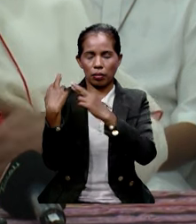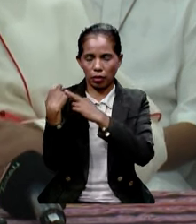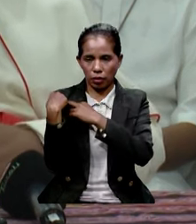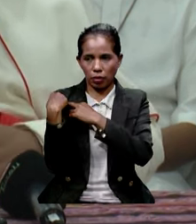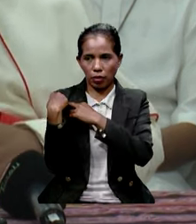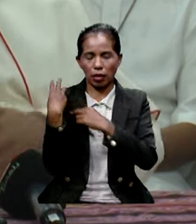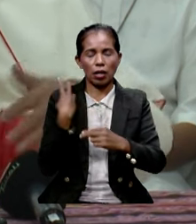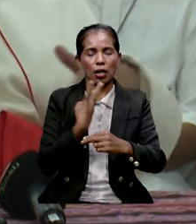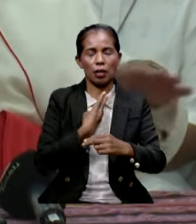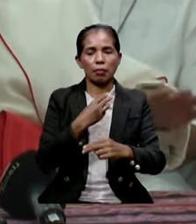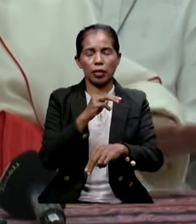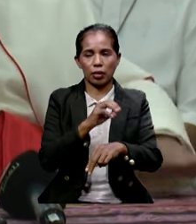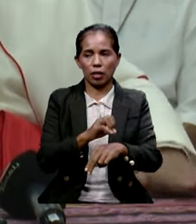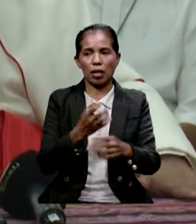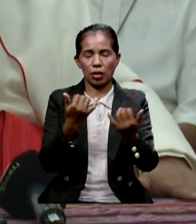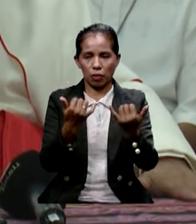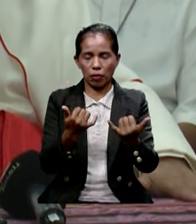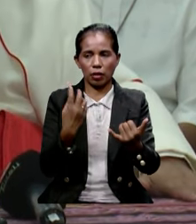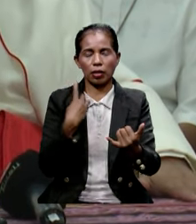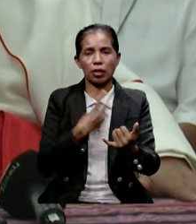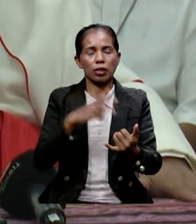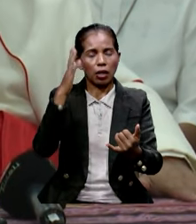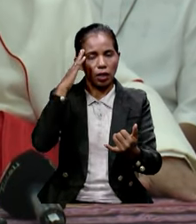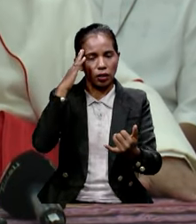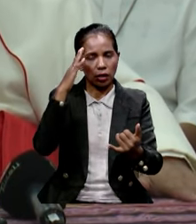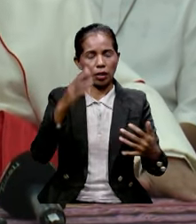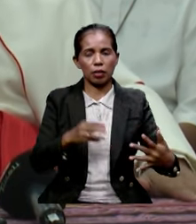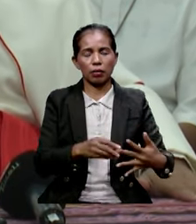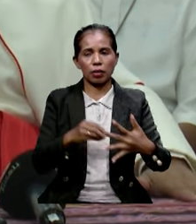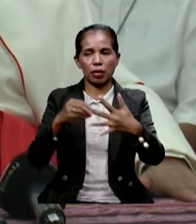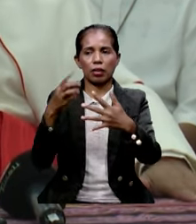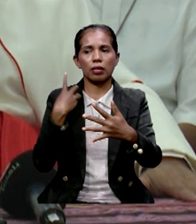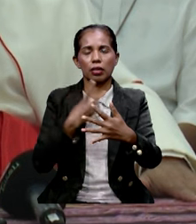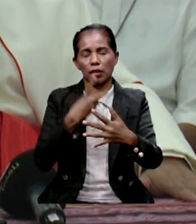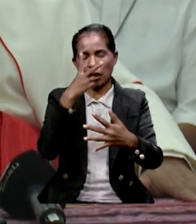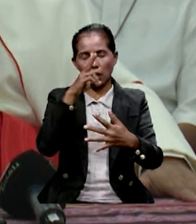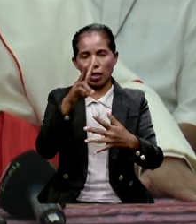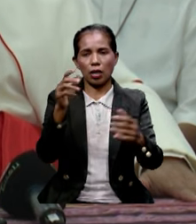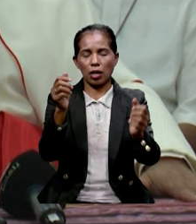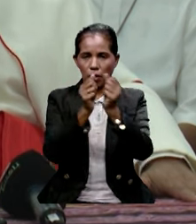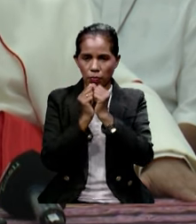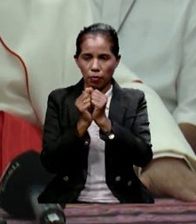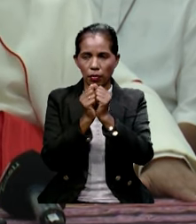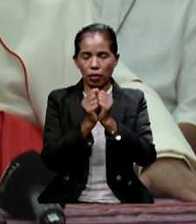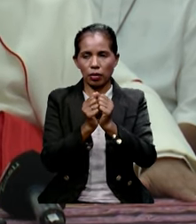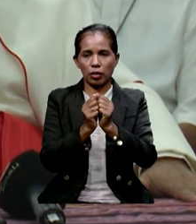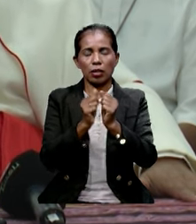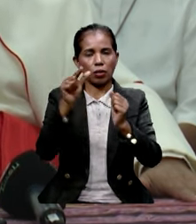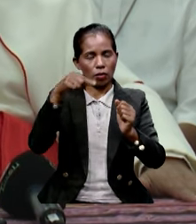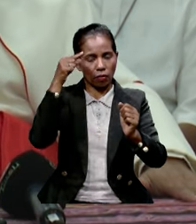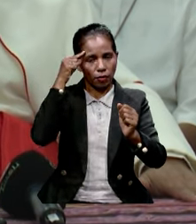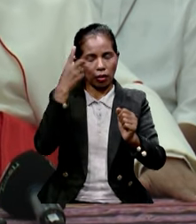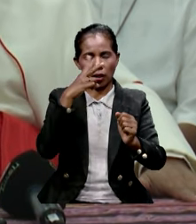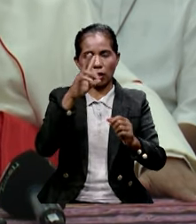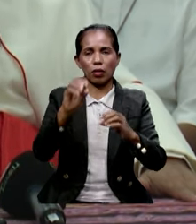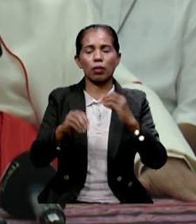responsabilidade a menina, mas agora, e está tendo uma data oficial, e está se retoca muito com tem governo, a tua rei